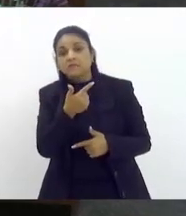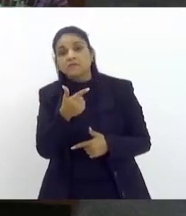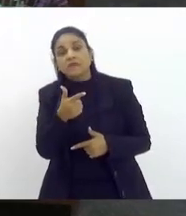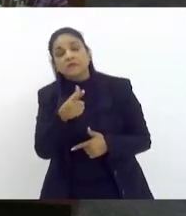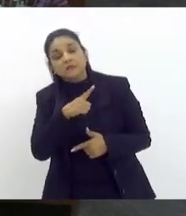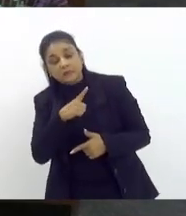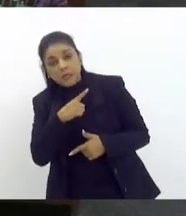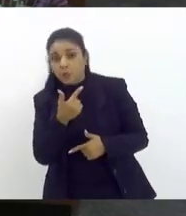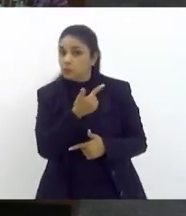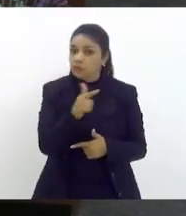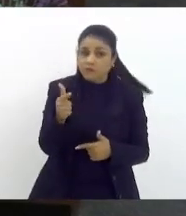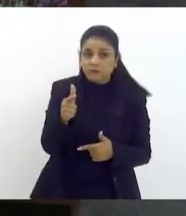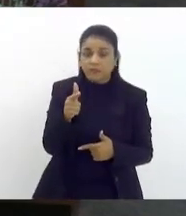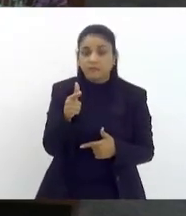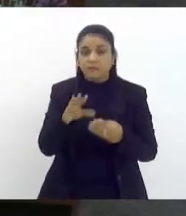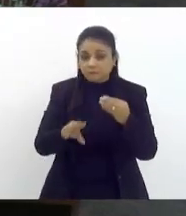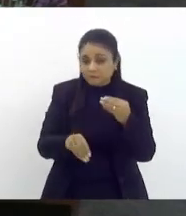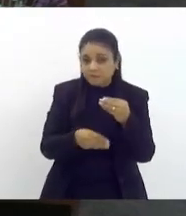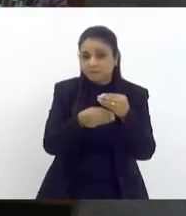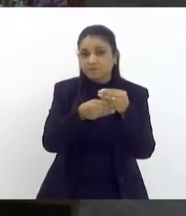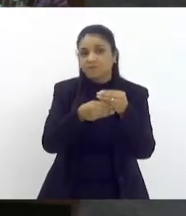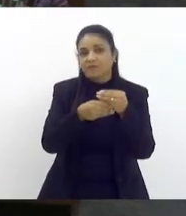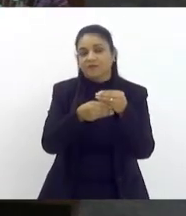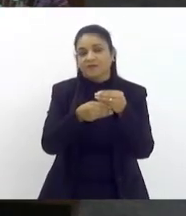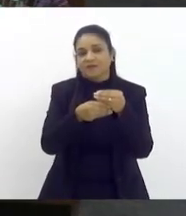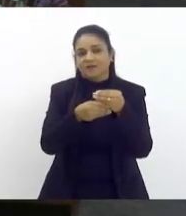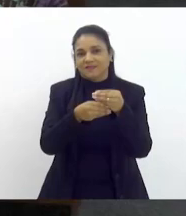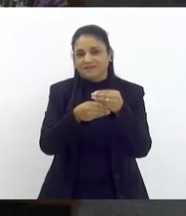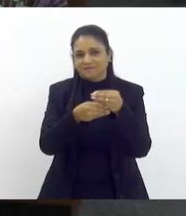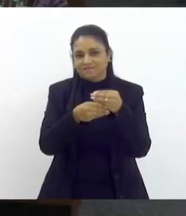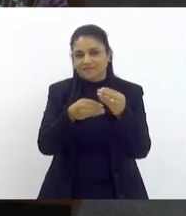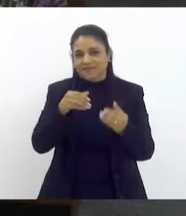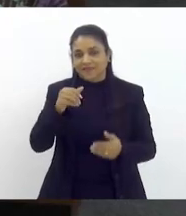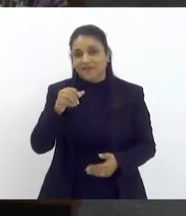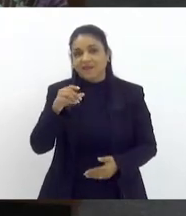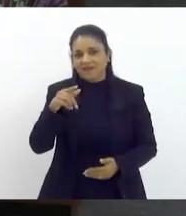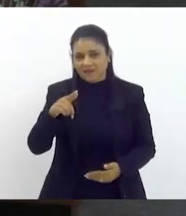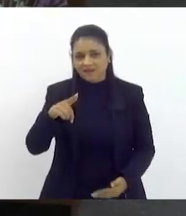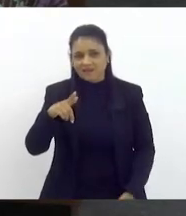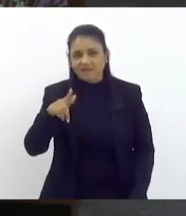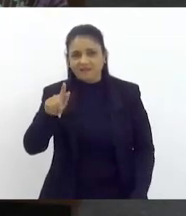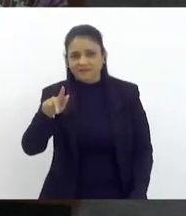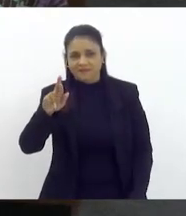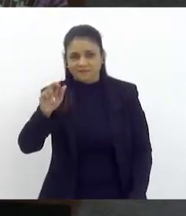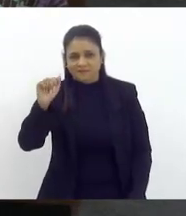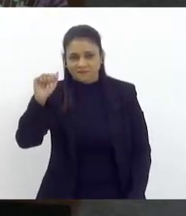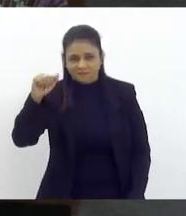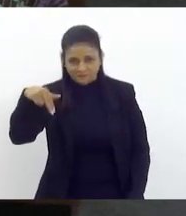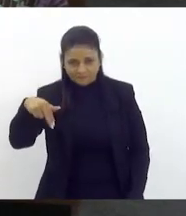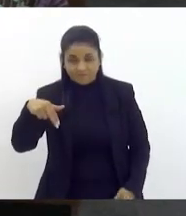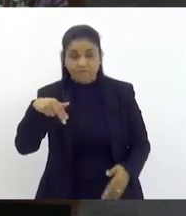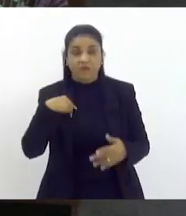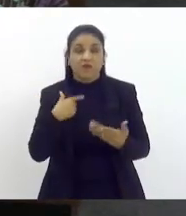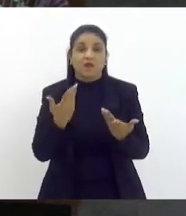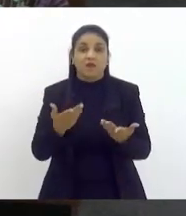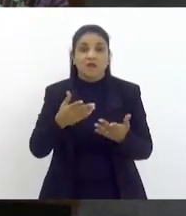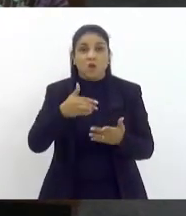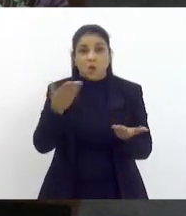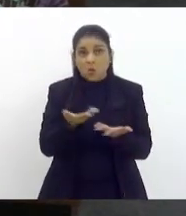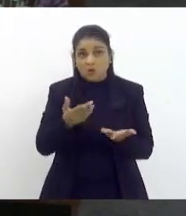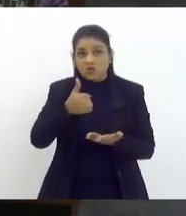de risco da atividade militar eles também são afetados por aquilo que foi acordado e não foi pago porque hoje fazem